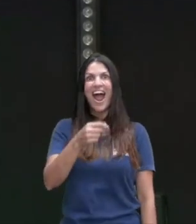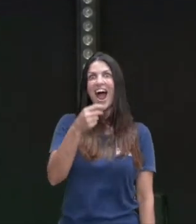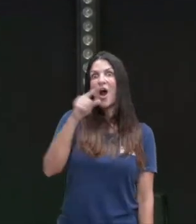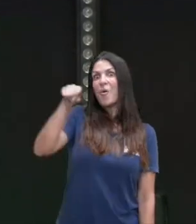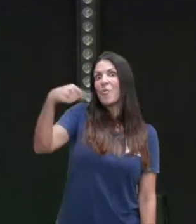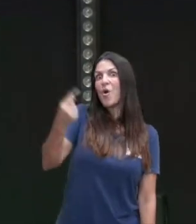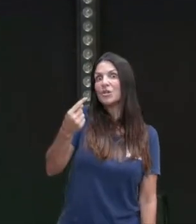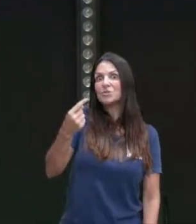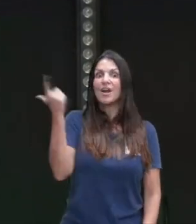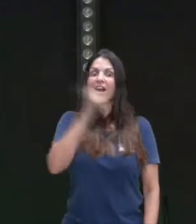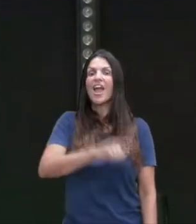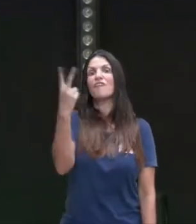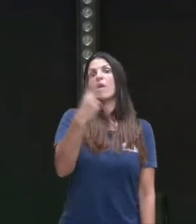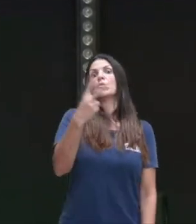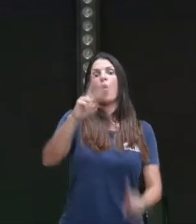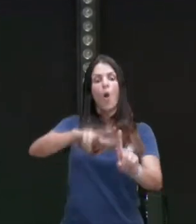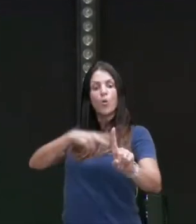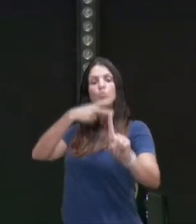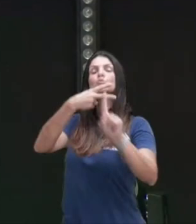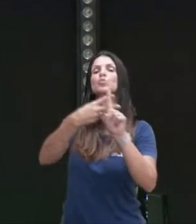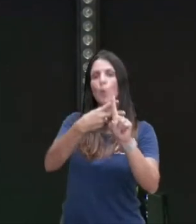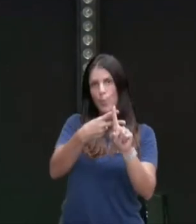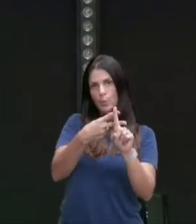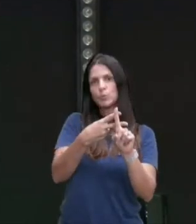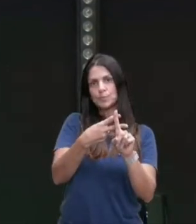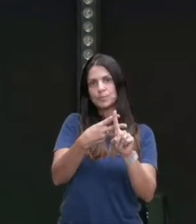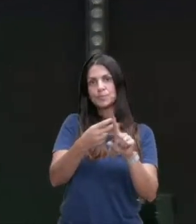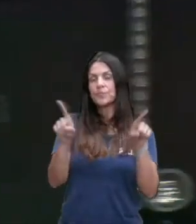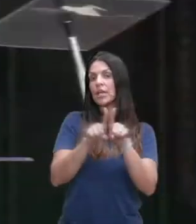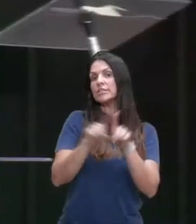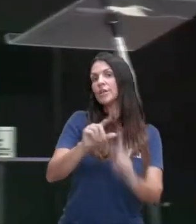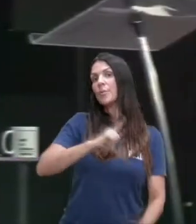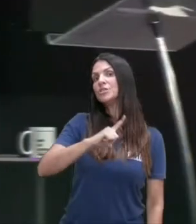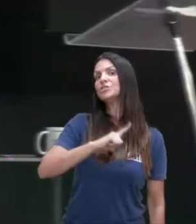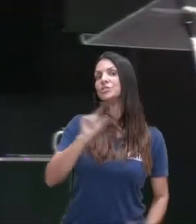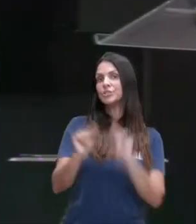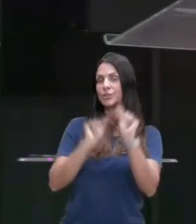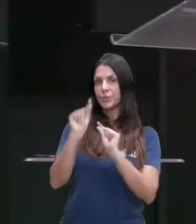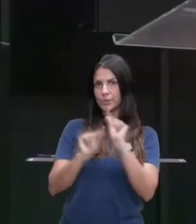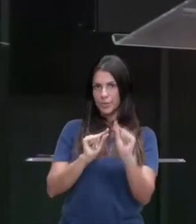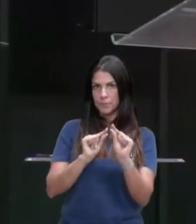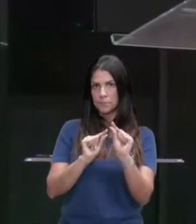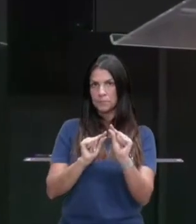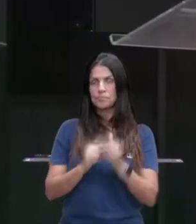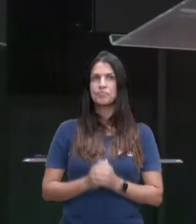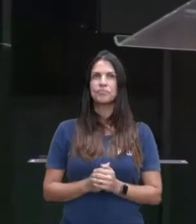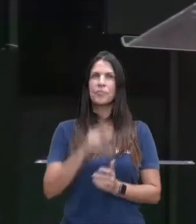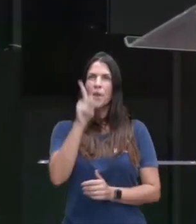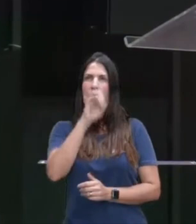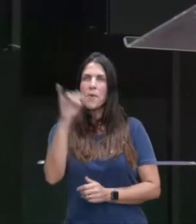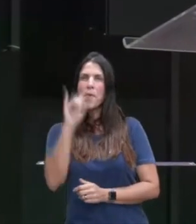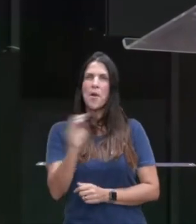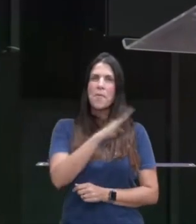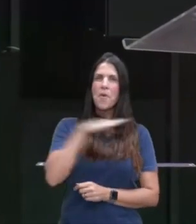o dobro da herança do outro e além disso ele tinha agora assim que o pai morresse